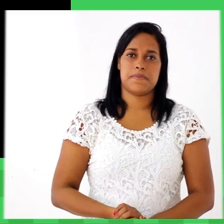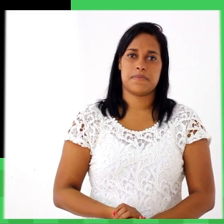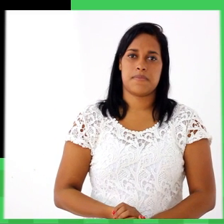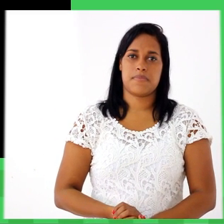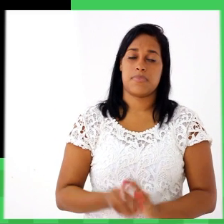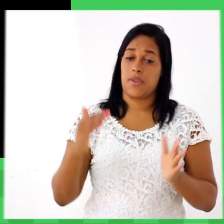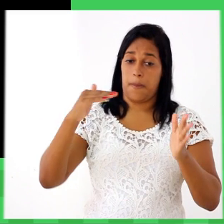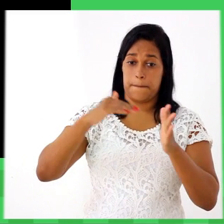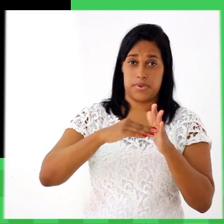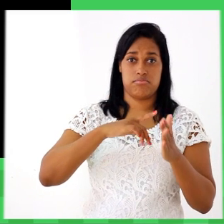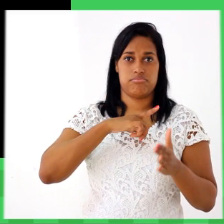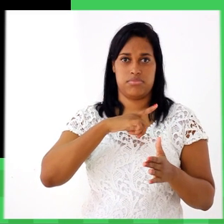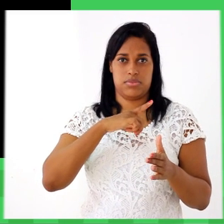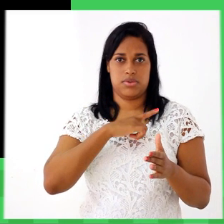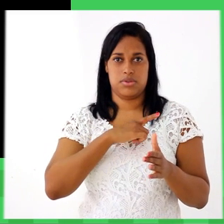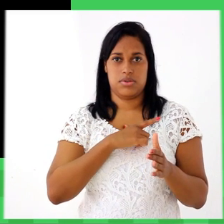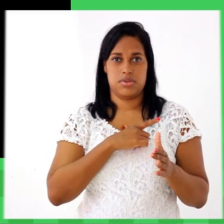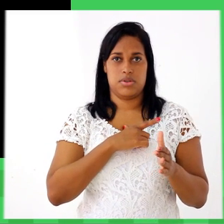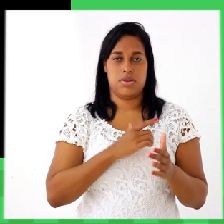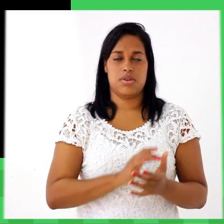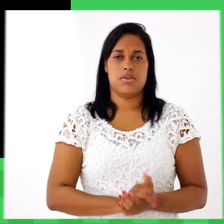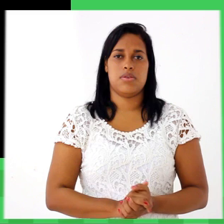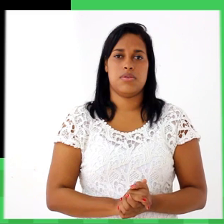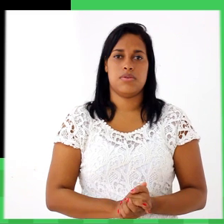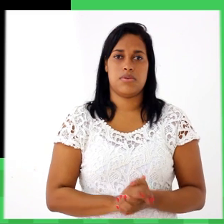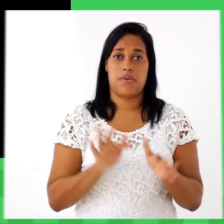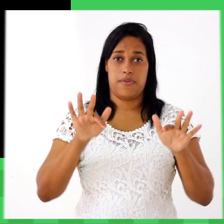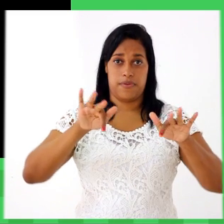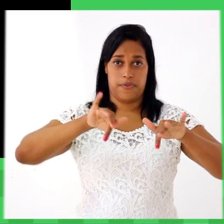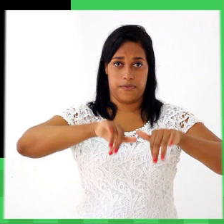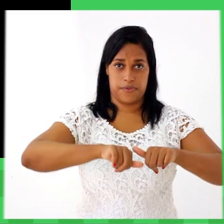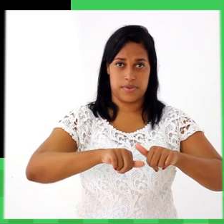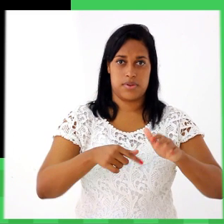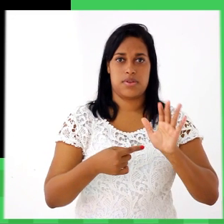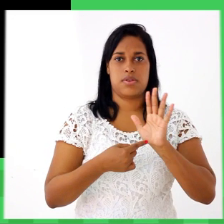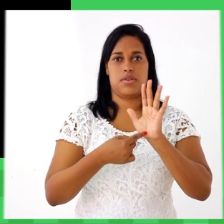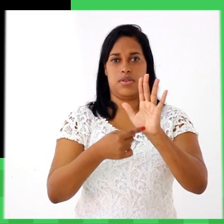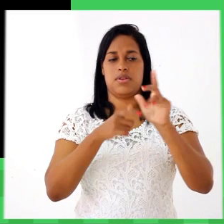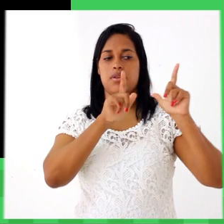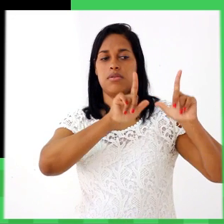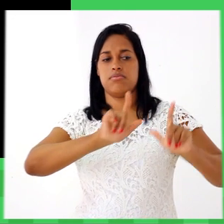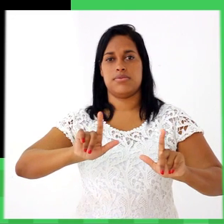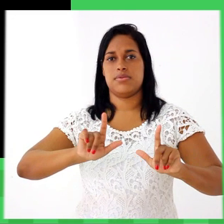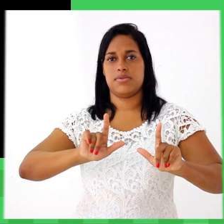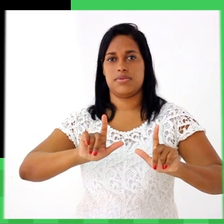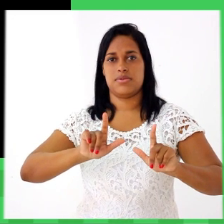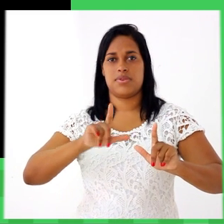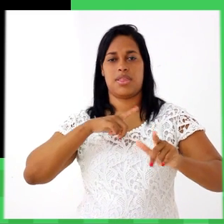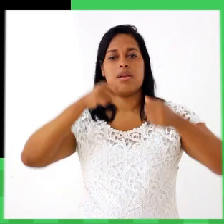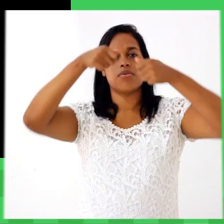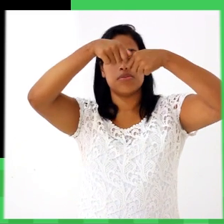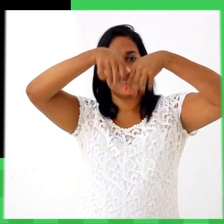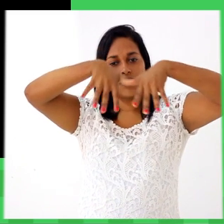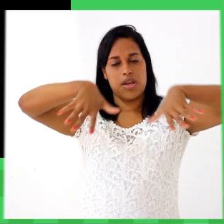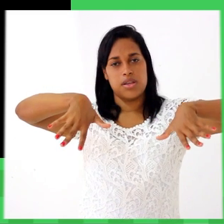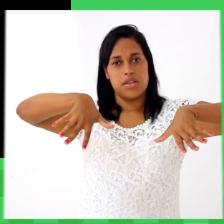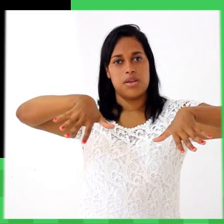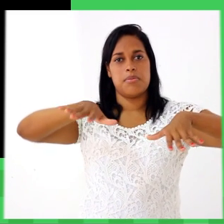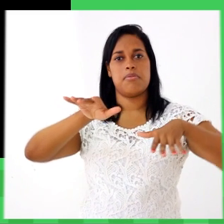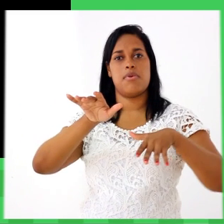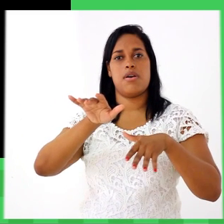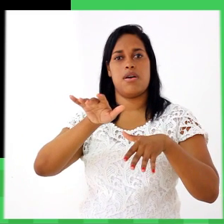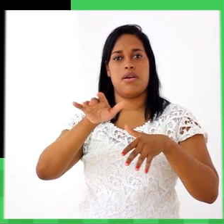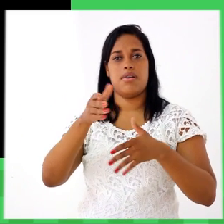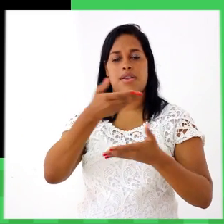Por último, temos aqui, ao final do slide, um diagrama de entidade de relacionamento com